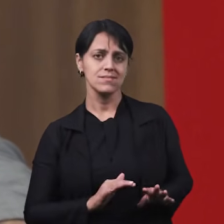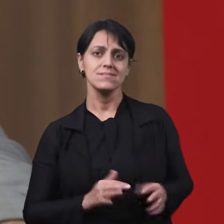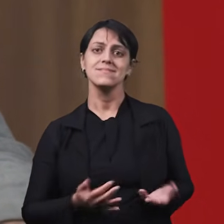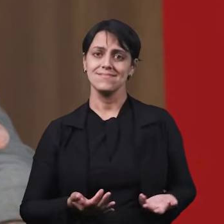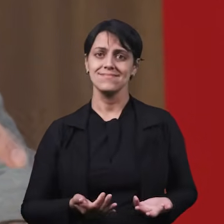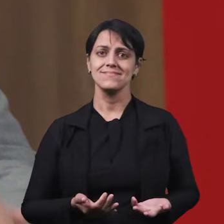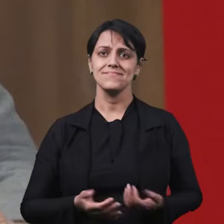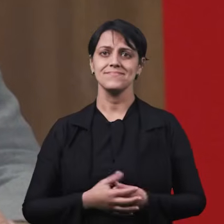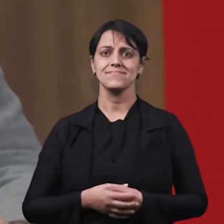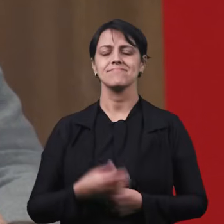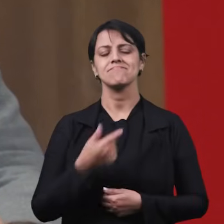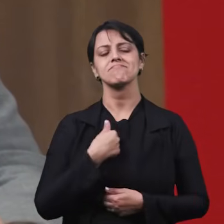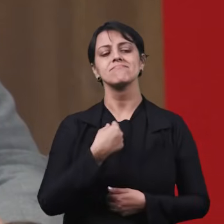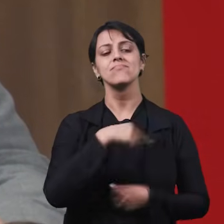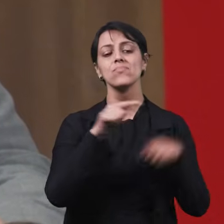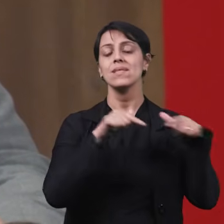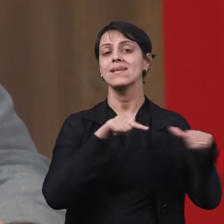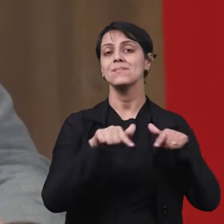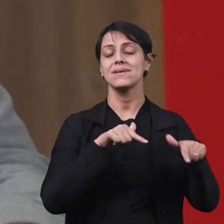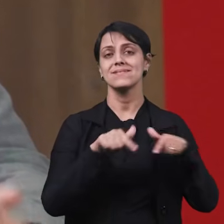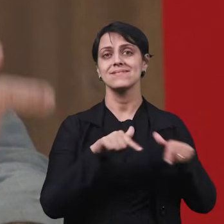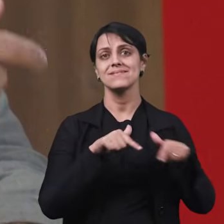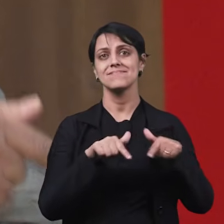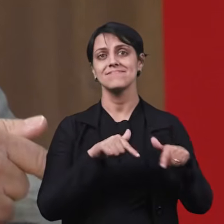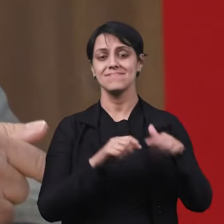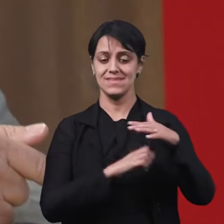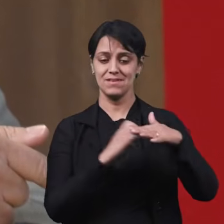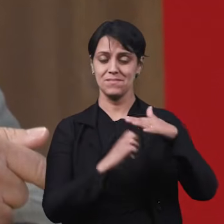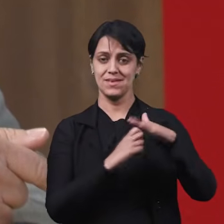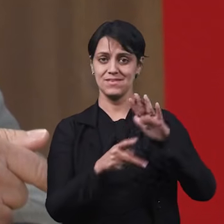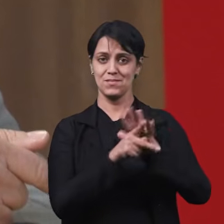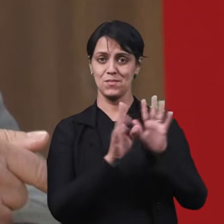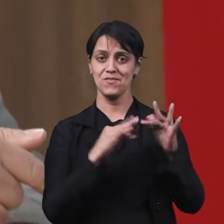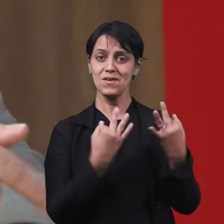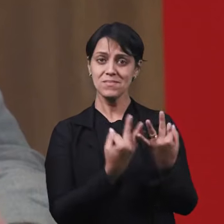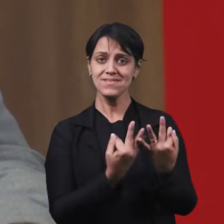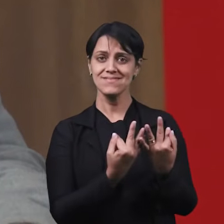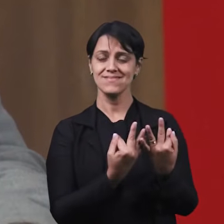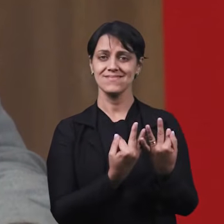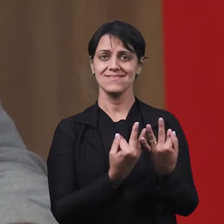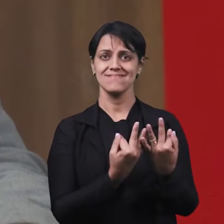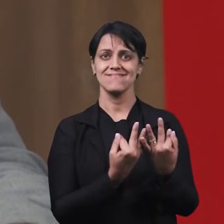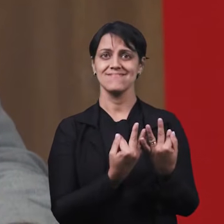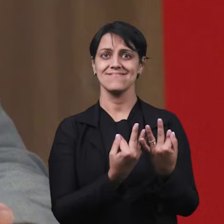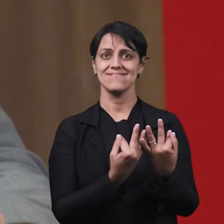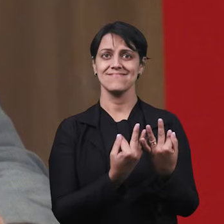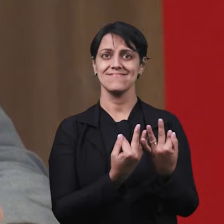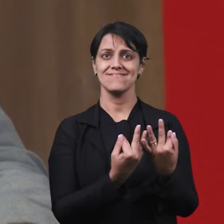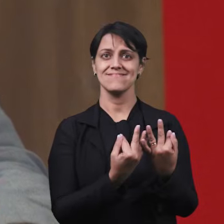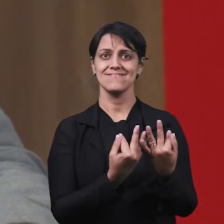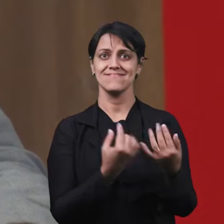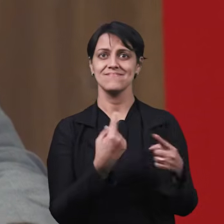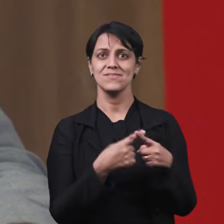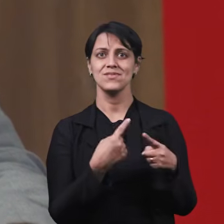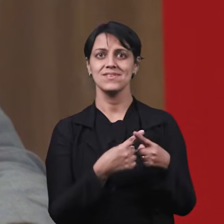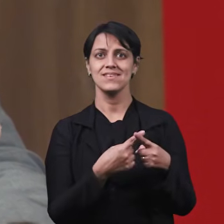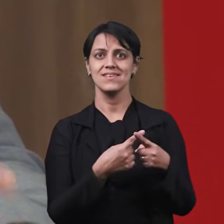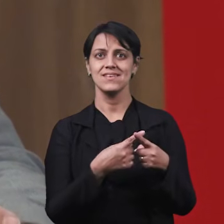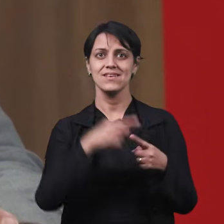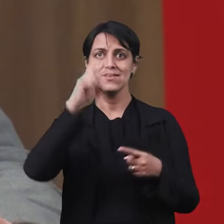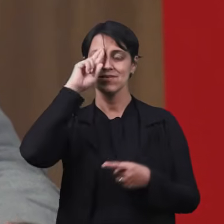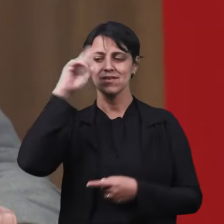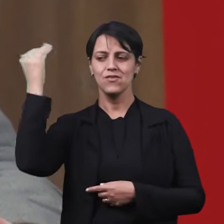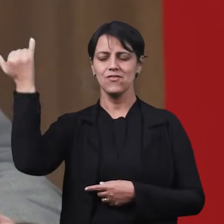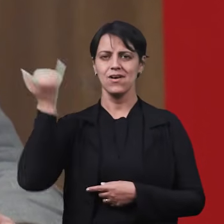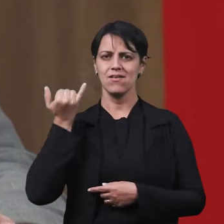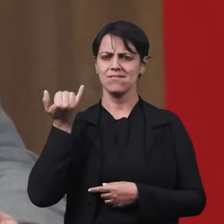jeito. E eu fui trabalhar, na verdade, numa empresa familiar por conta de um sinal que o Senhor deu que eu